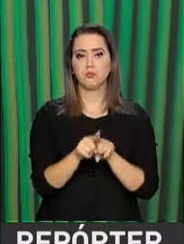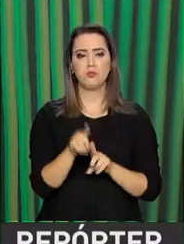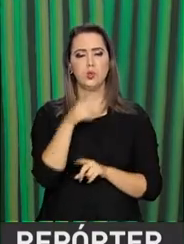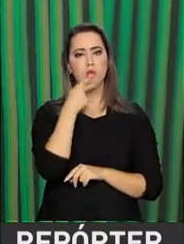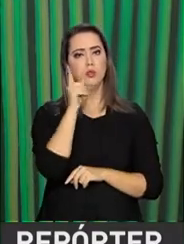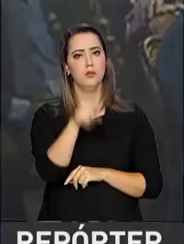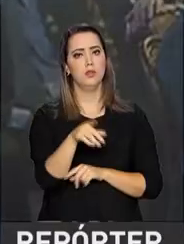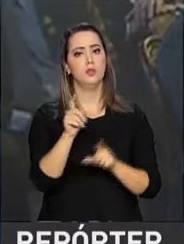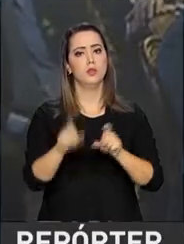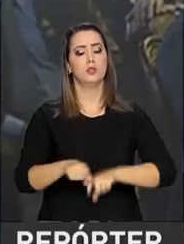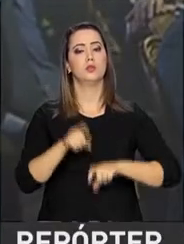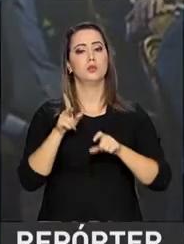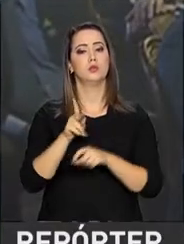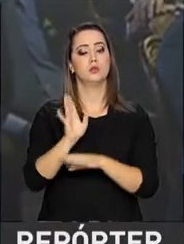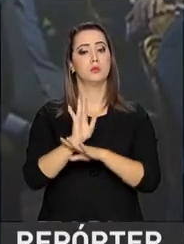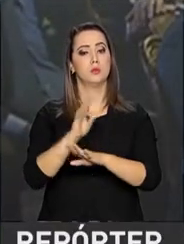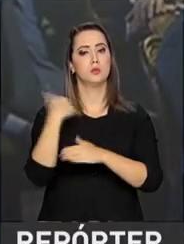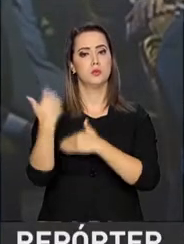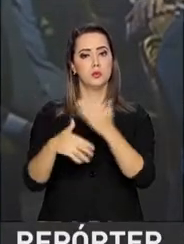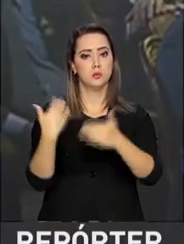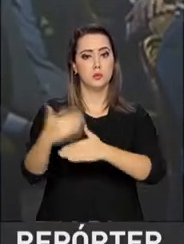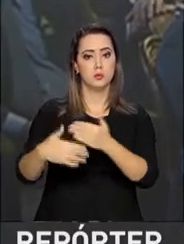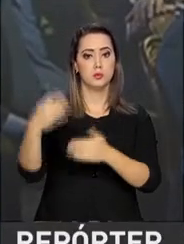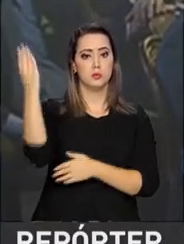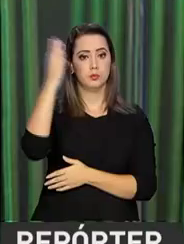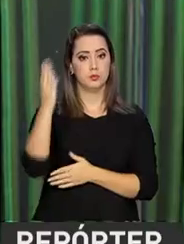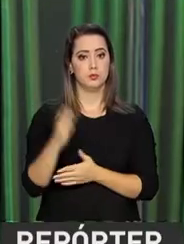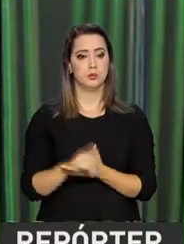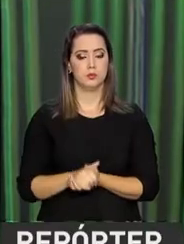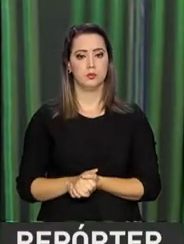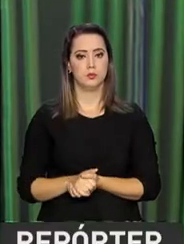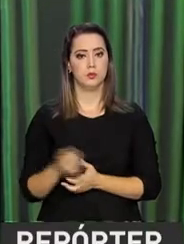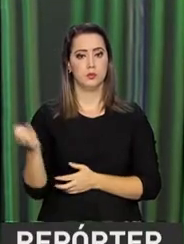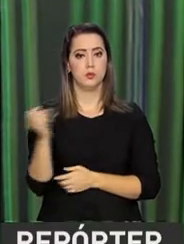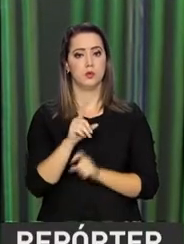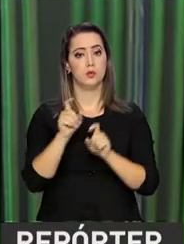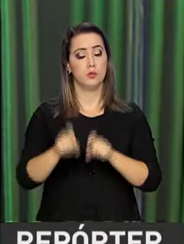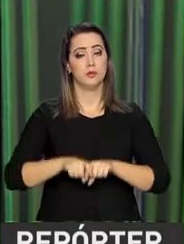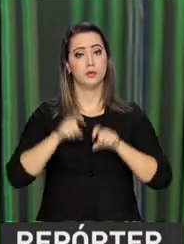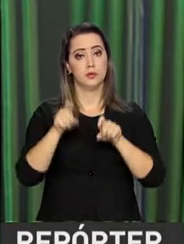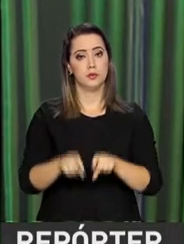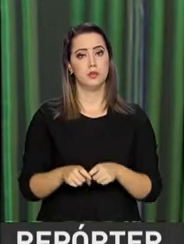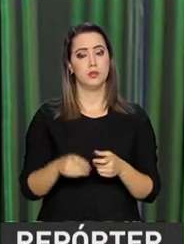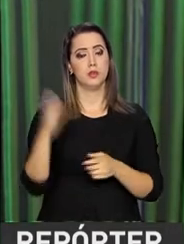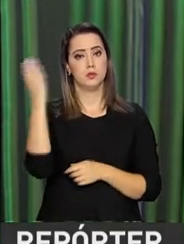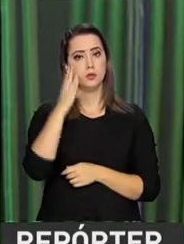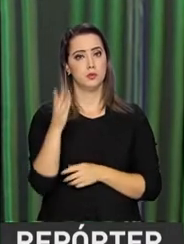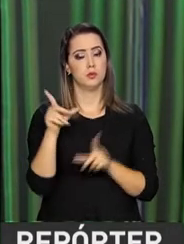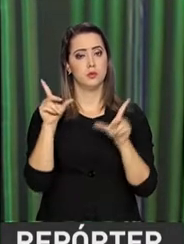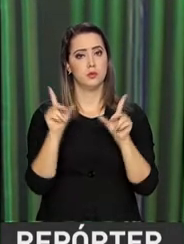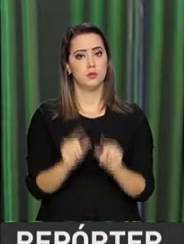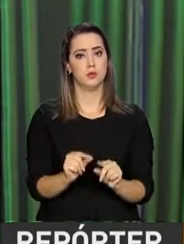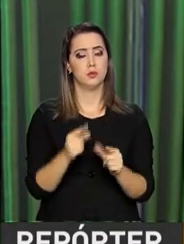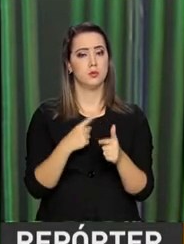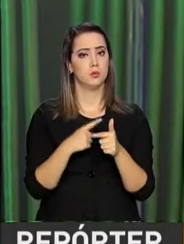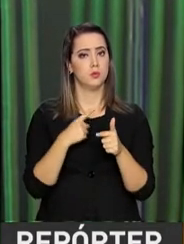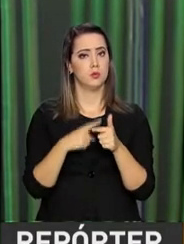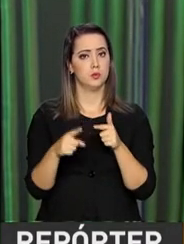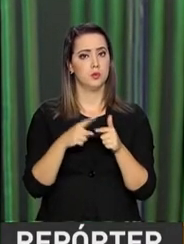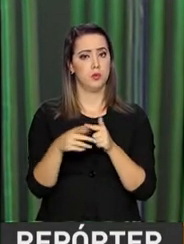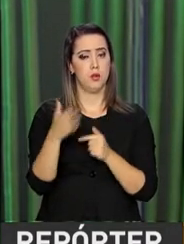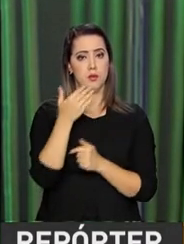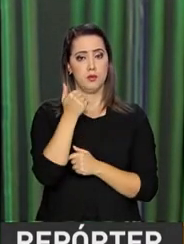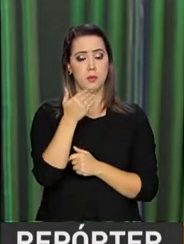sempre contribuiu para o desenvolvimento do país o novo aveo brasileiro reduziu drasticamente o preço da